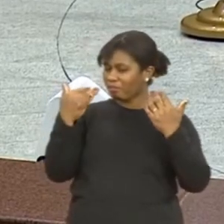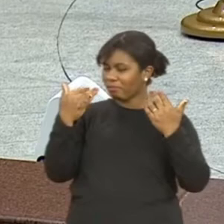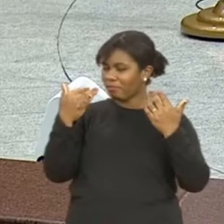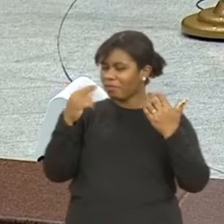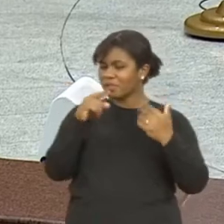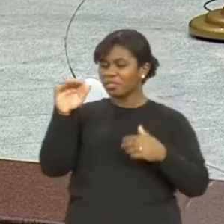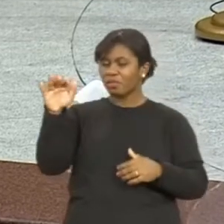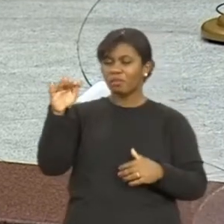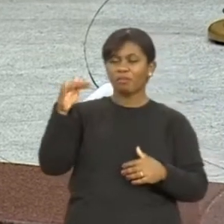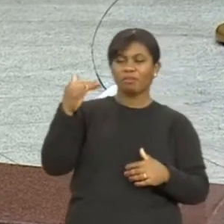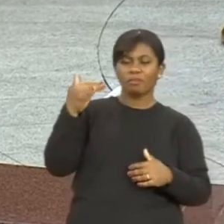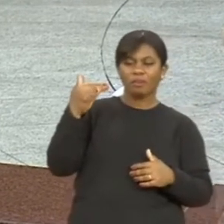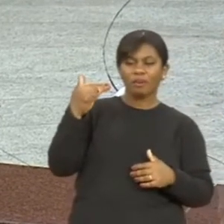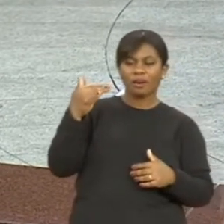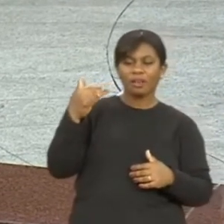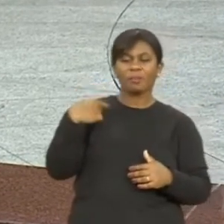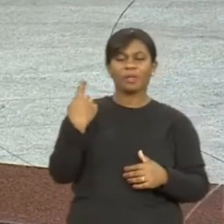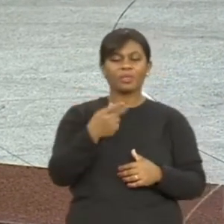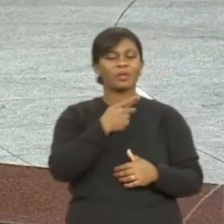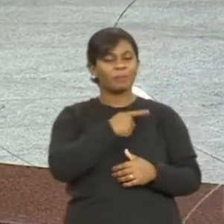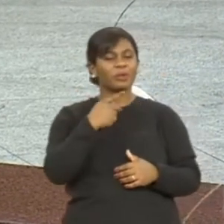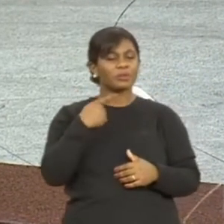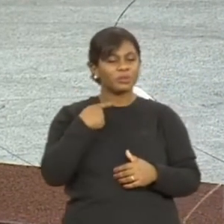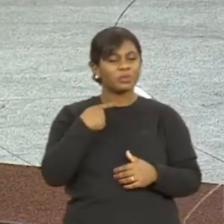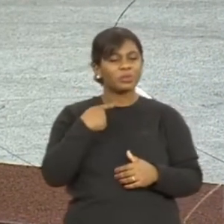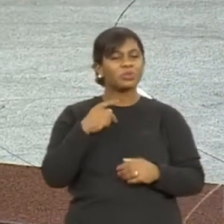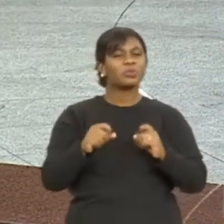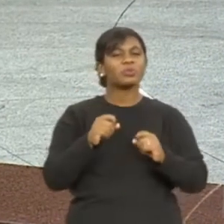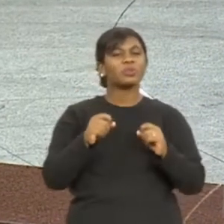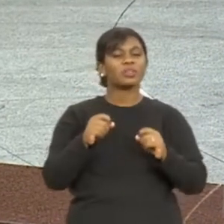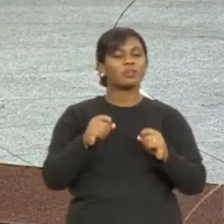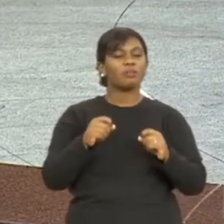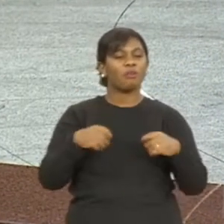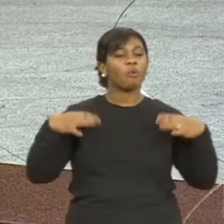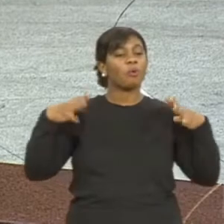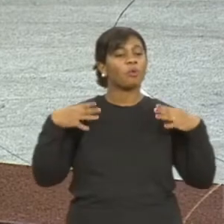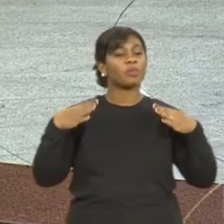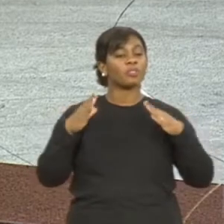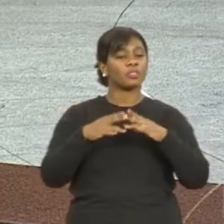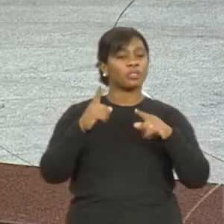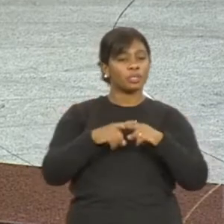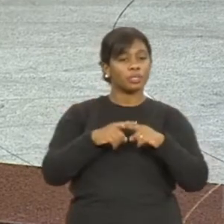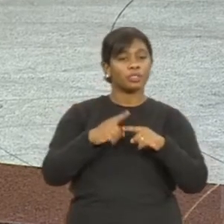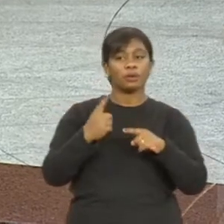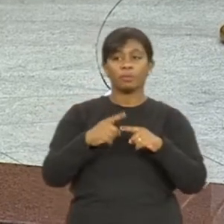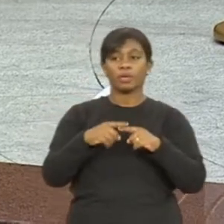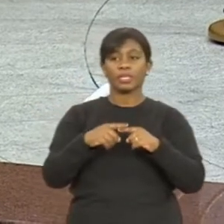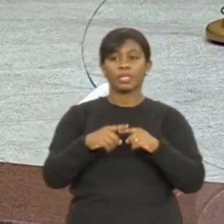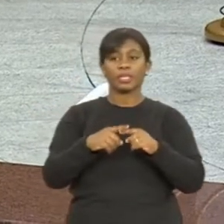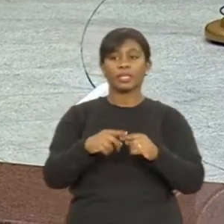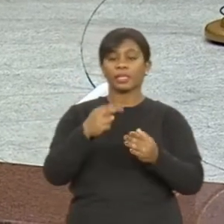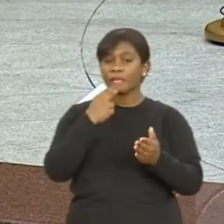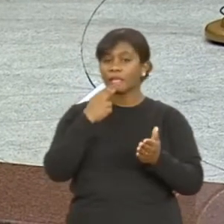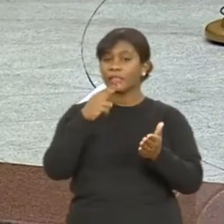Você olha como anjo da igreja, porque isso é falado 7 vezes nas cartas do Apocalipse. O pastor simboliza o